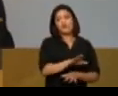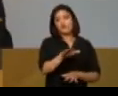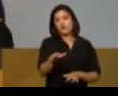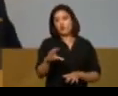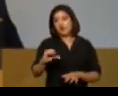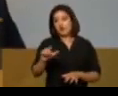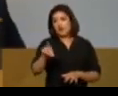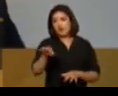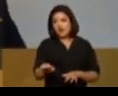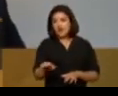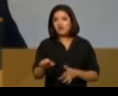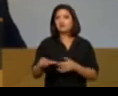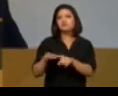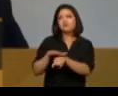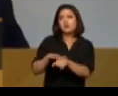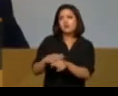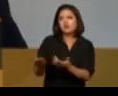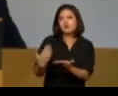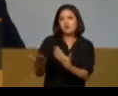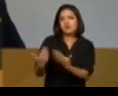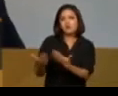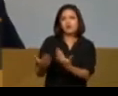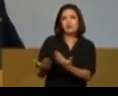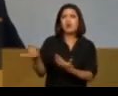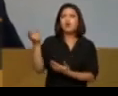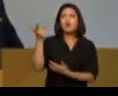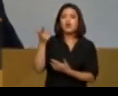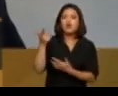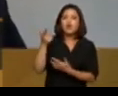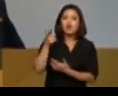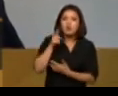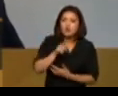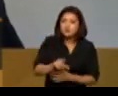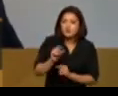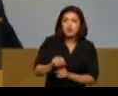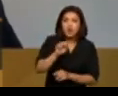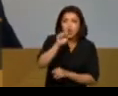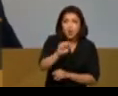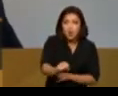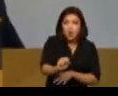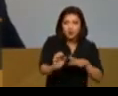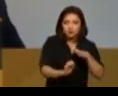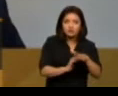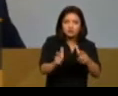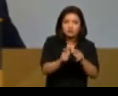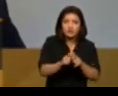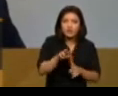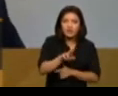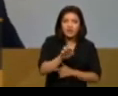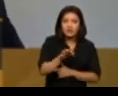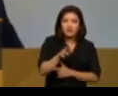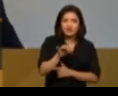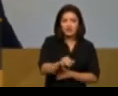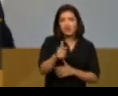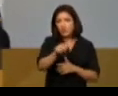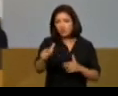CAD e inexplicavelmente ofereceu as 8 refinarias e outros ativos estratégicos